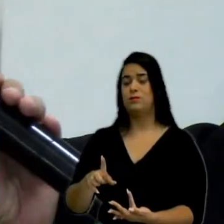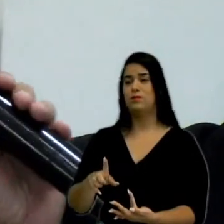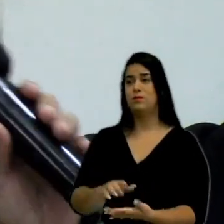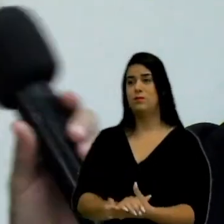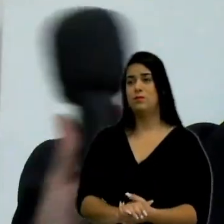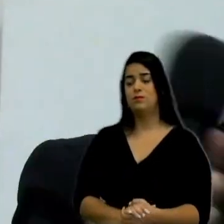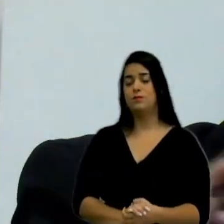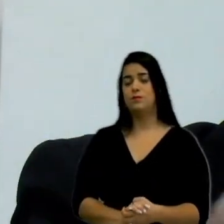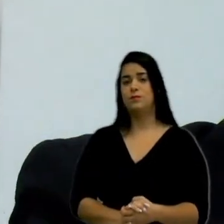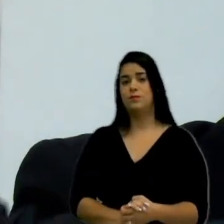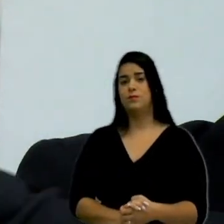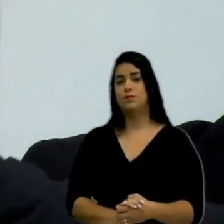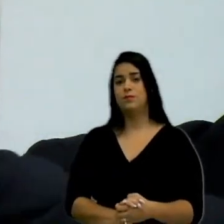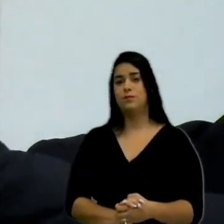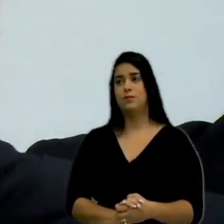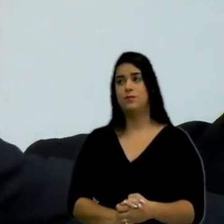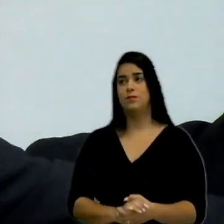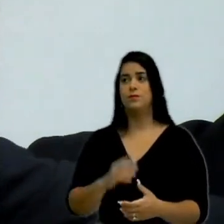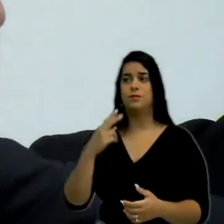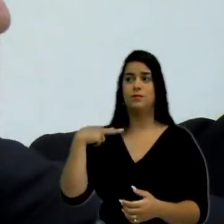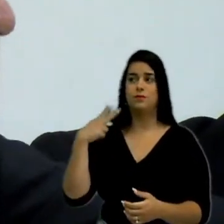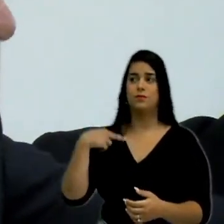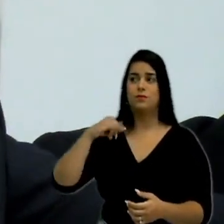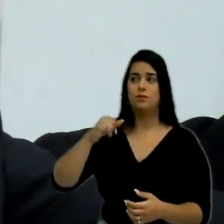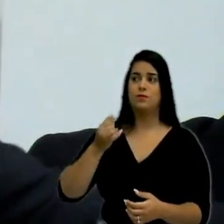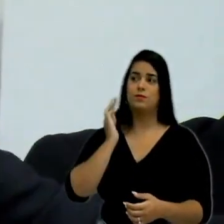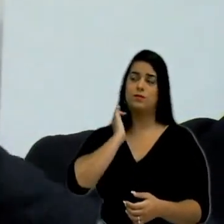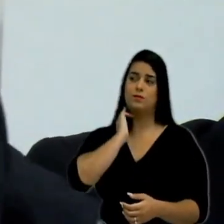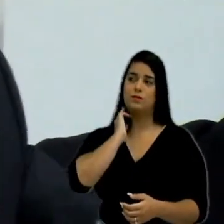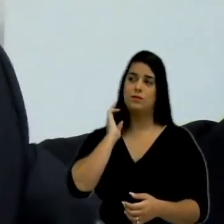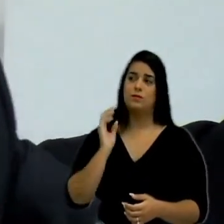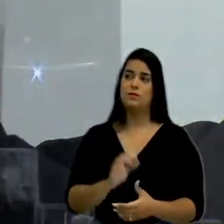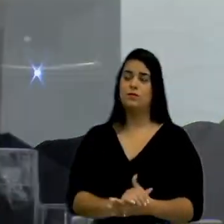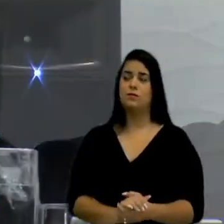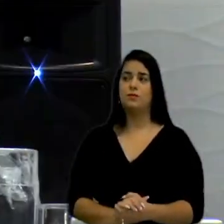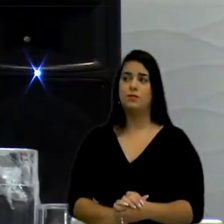Baixa. Vereador João Medeiros.